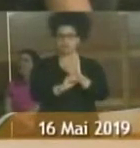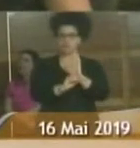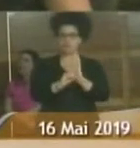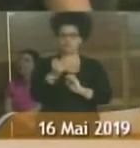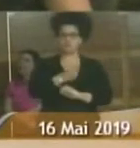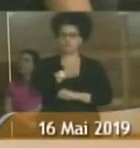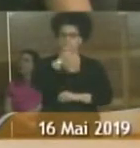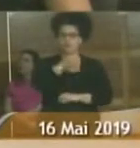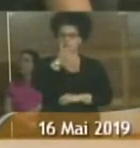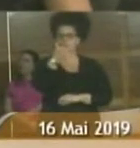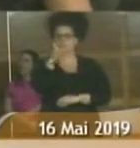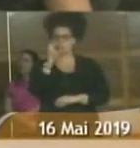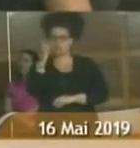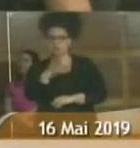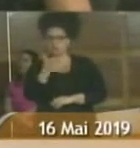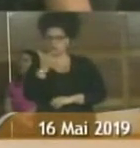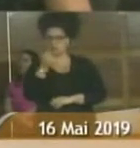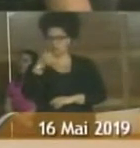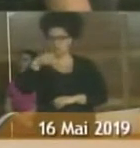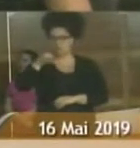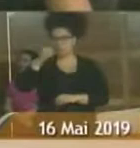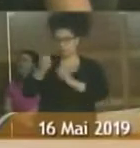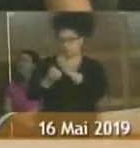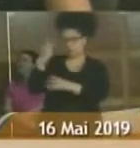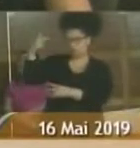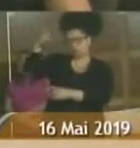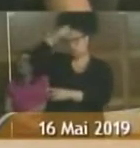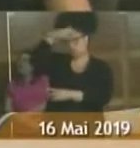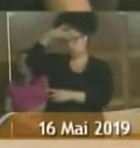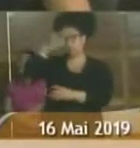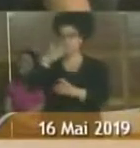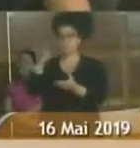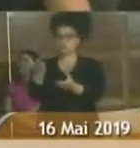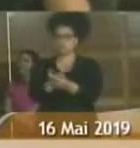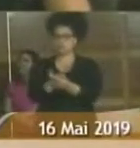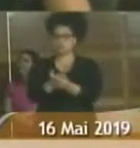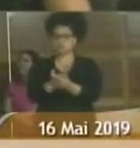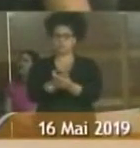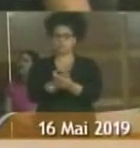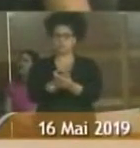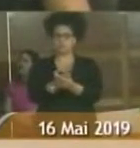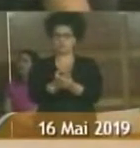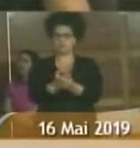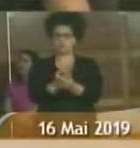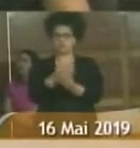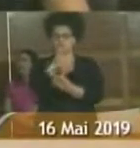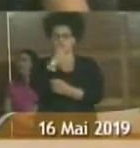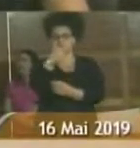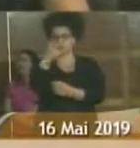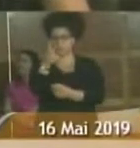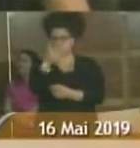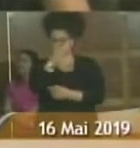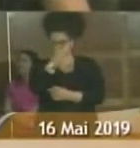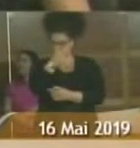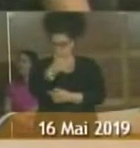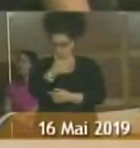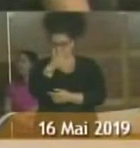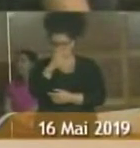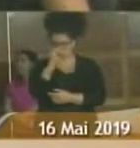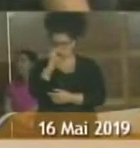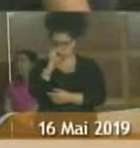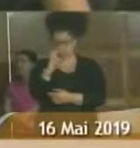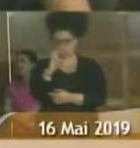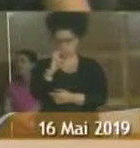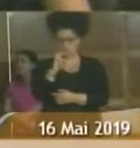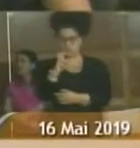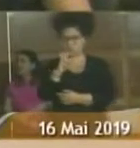número 125/2019, de autoria do prefeito municipal, encaminhando em apenso cópia do memorando número 125/2019 da Procuradoria-Geral do